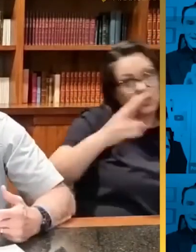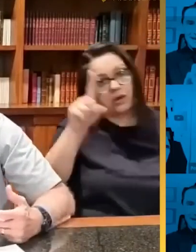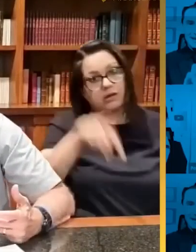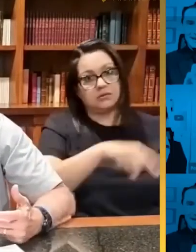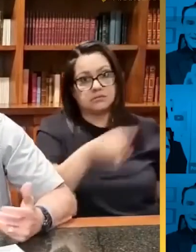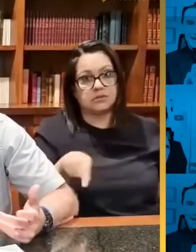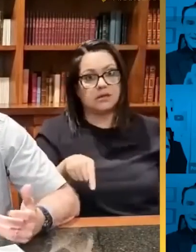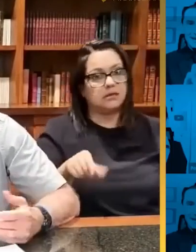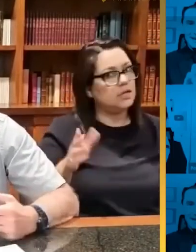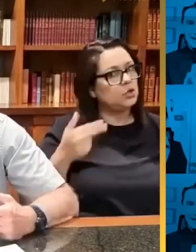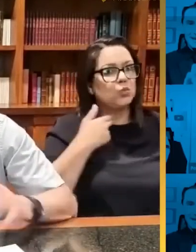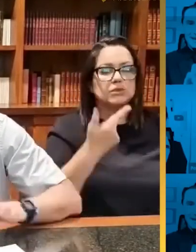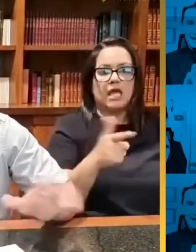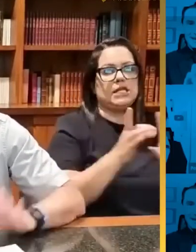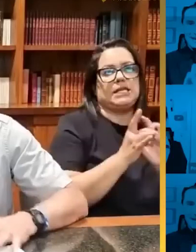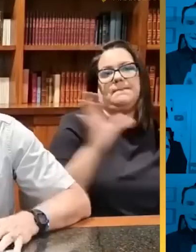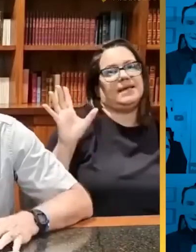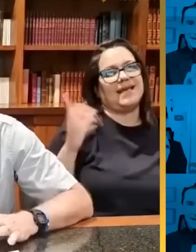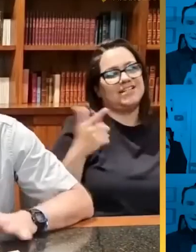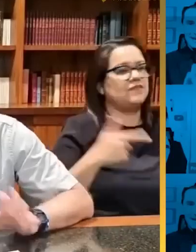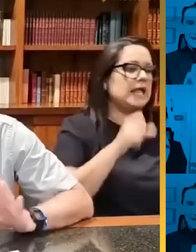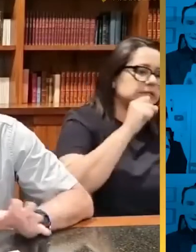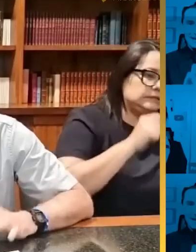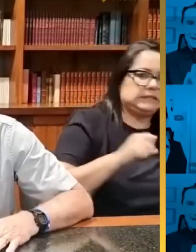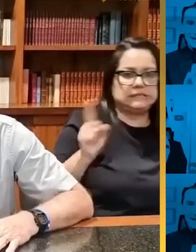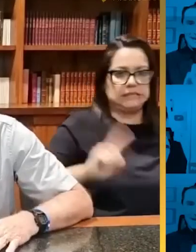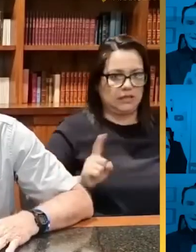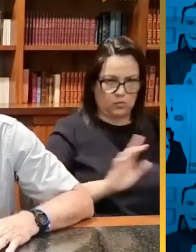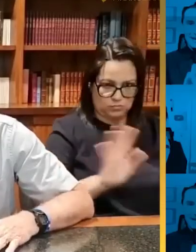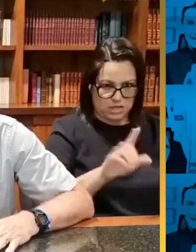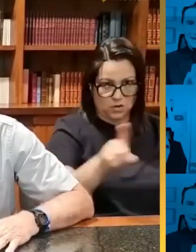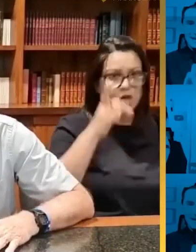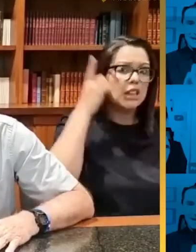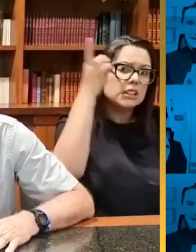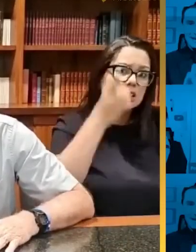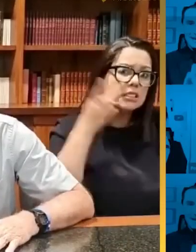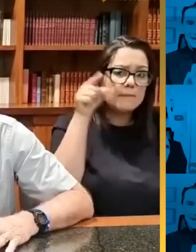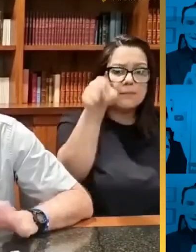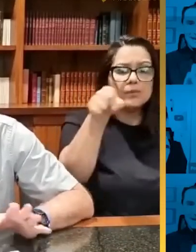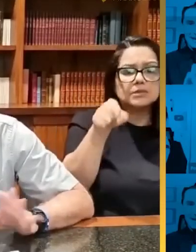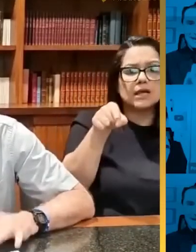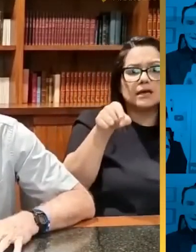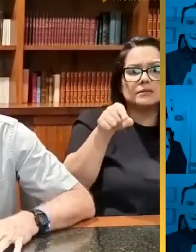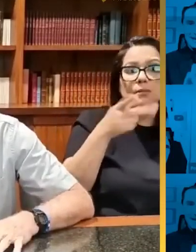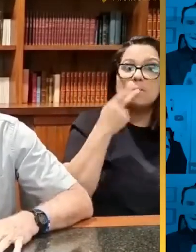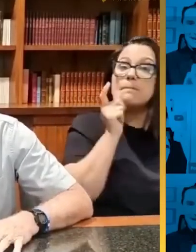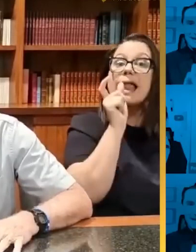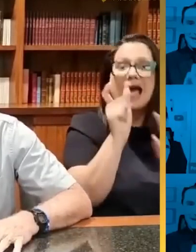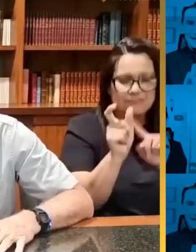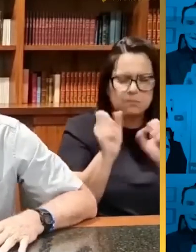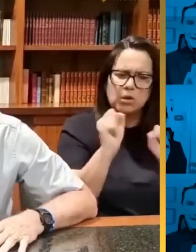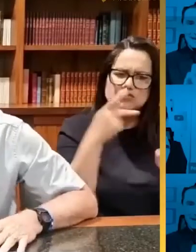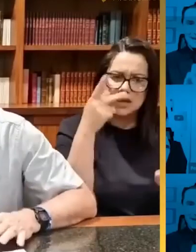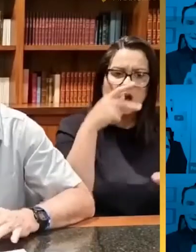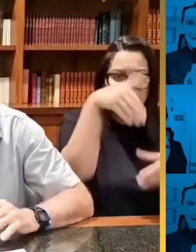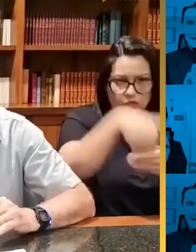como os deputados têm, senadores, de votar sim ou não, e eles são invioláveis por palavras, quer dizer, não são por palavras, são invioláveis